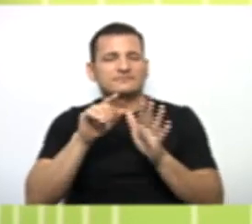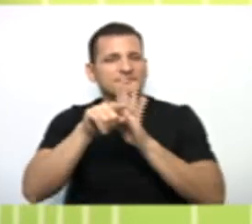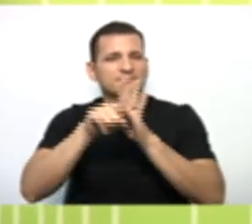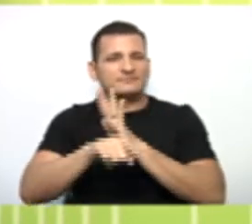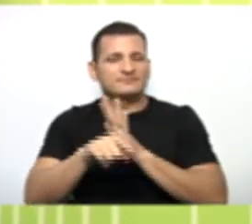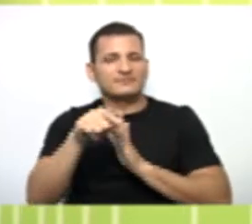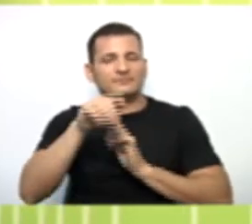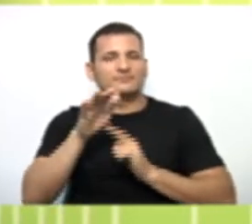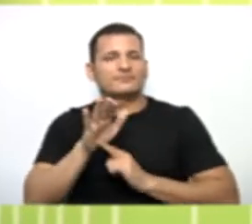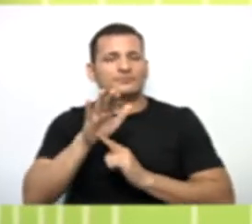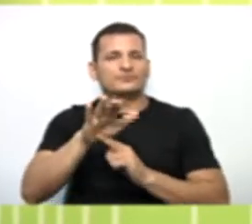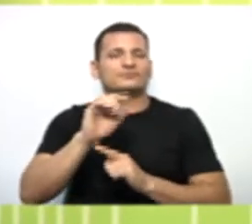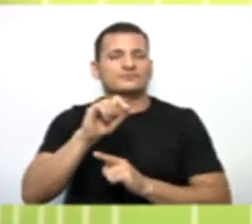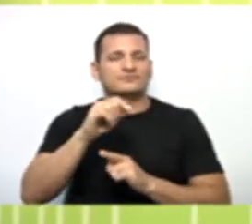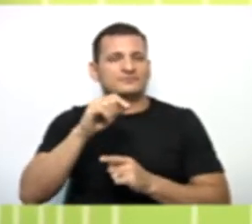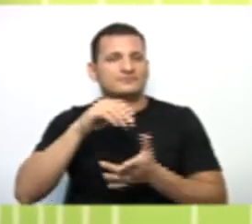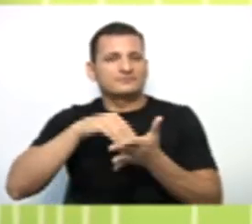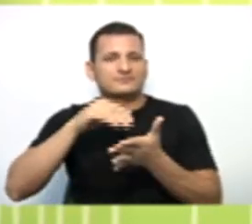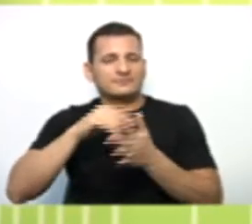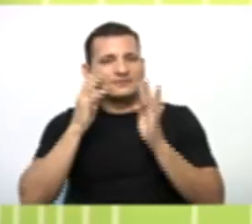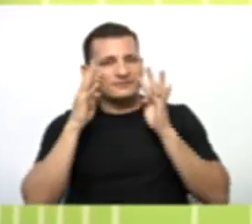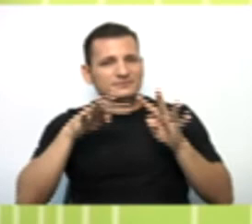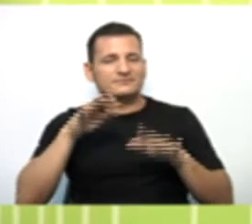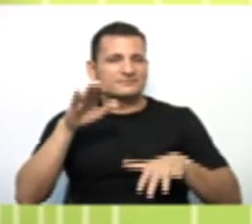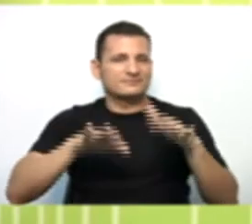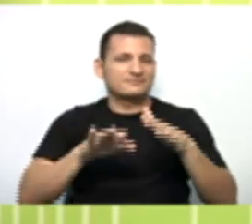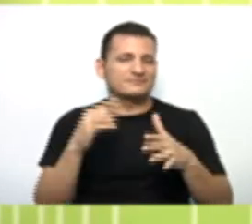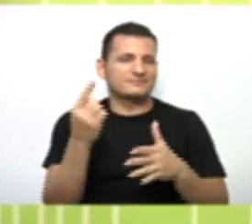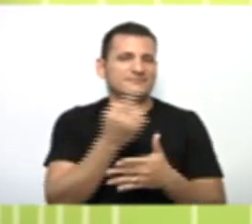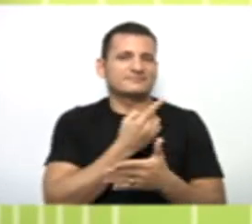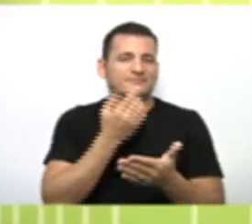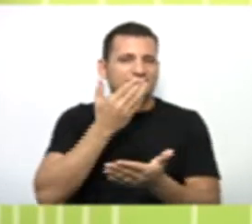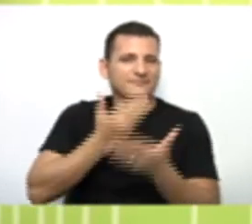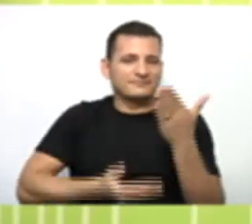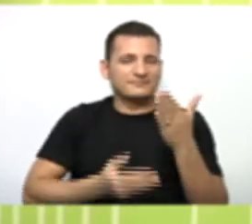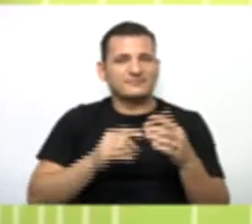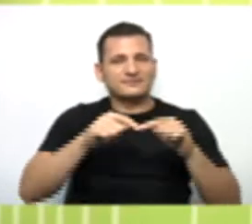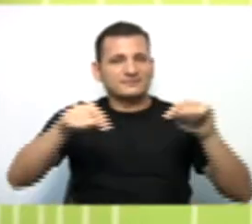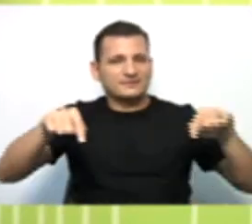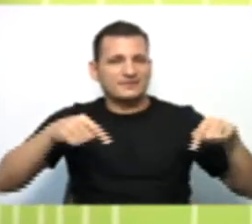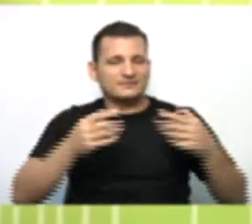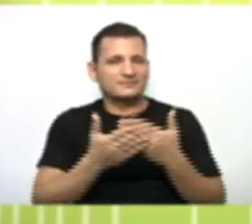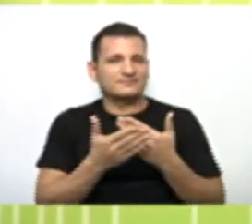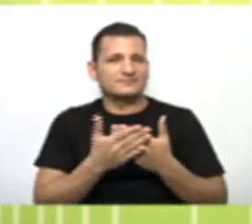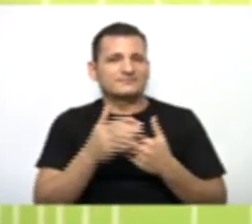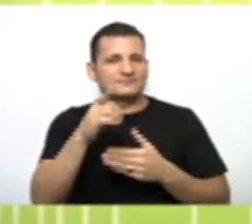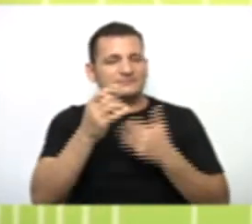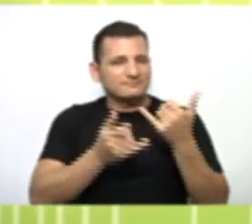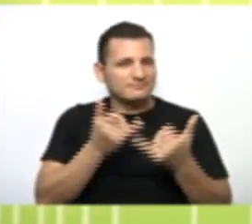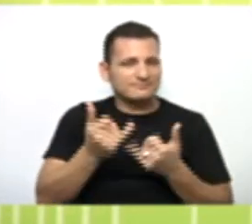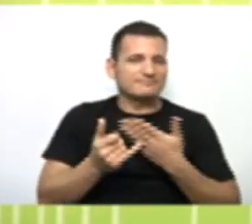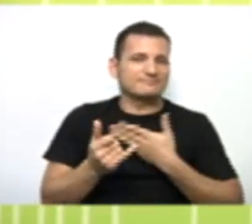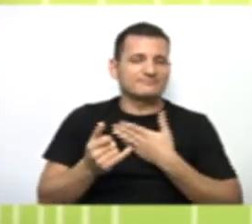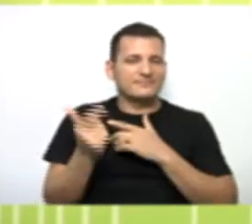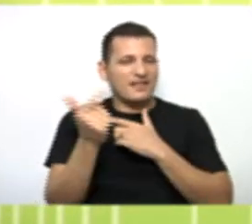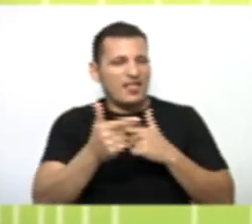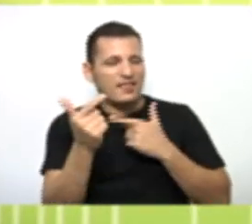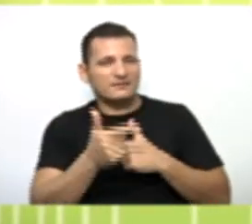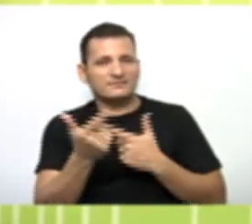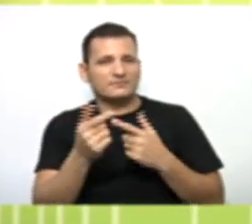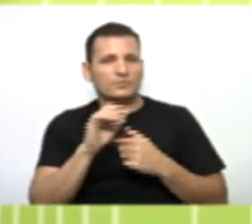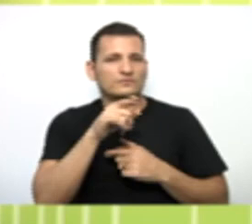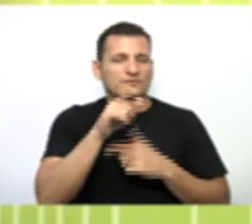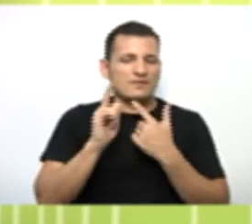falta de atenção leva a gente, às vezes, ao vexame, né? Às vezes, na sala de aula aí, você pode estar brincando, o colega pode estar rindo de você rindo do